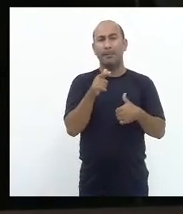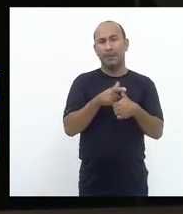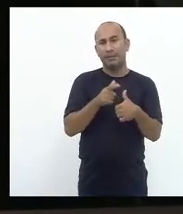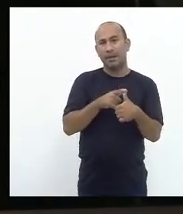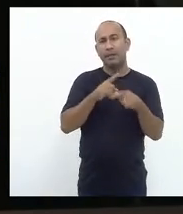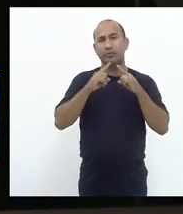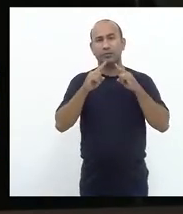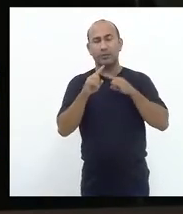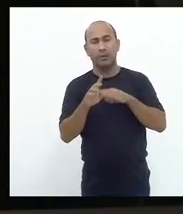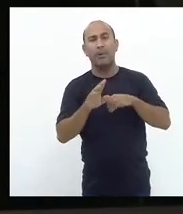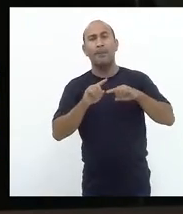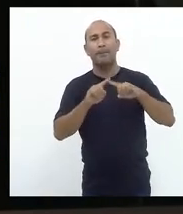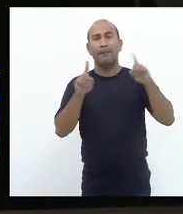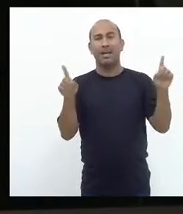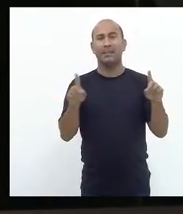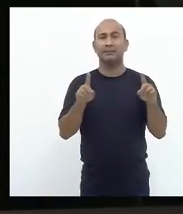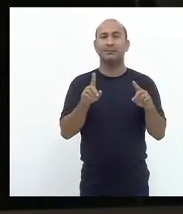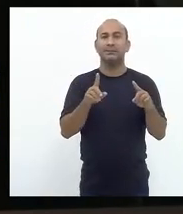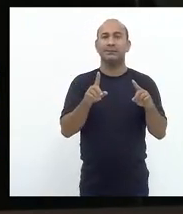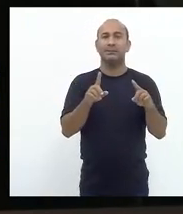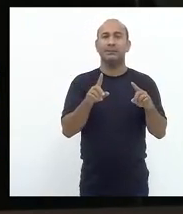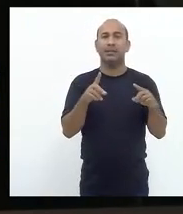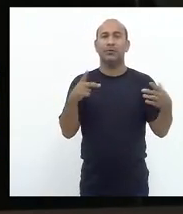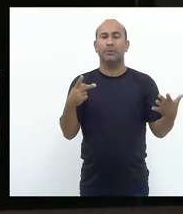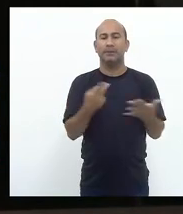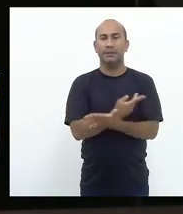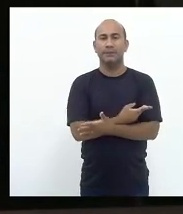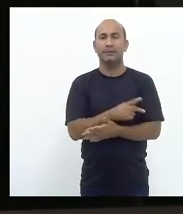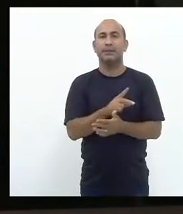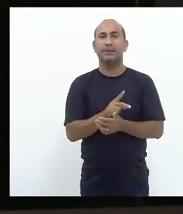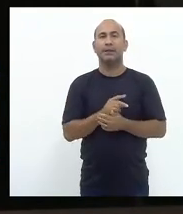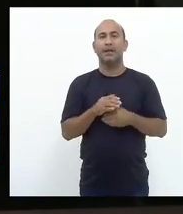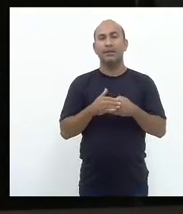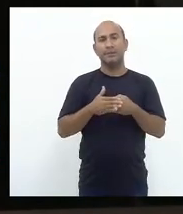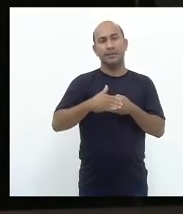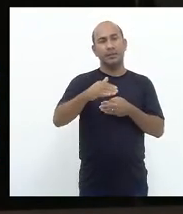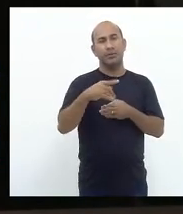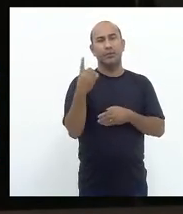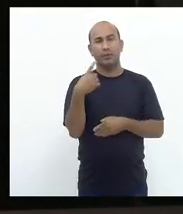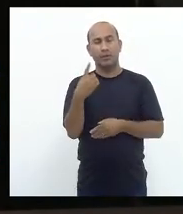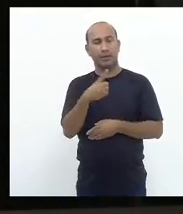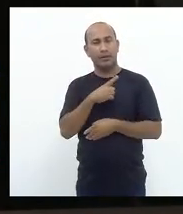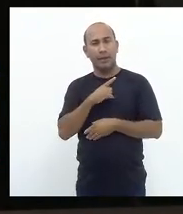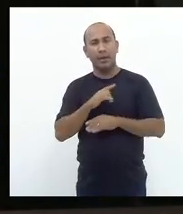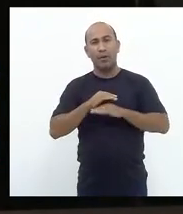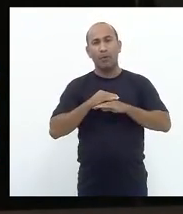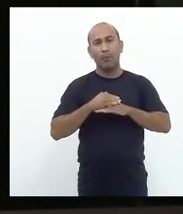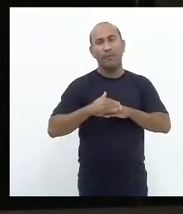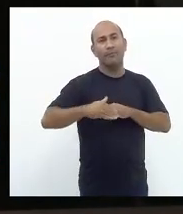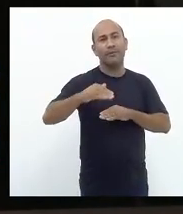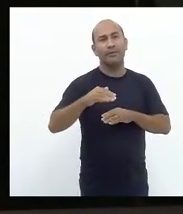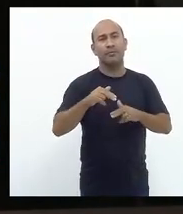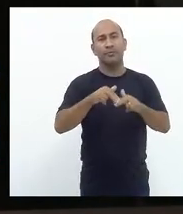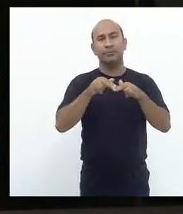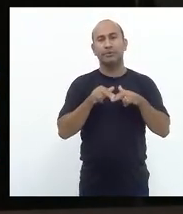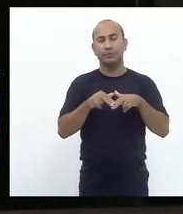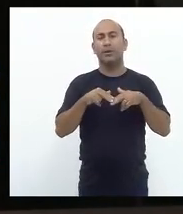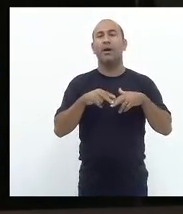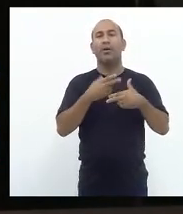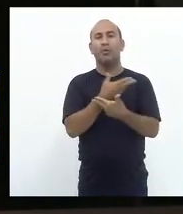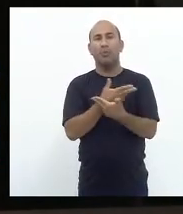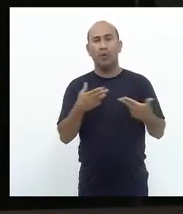mas que ele efetivamente seja cumprido e seguido para que a gente tenha um avanço aí, e é algo que a gente vai